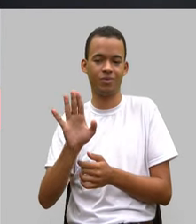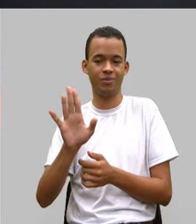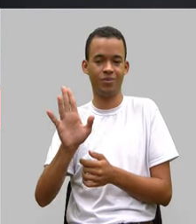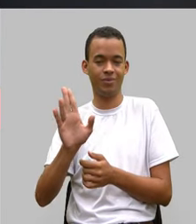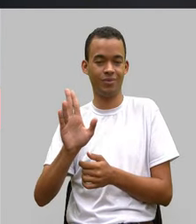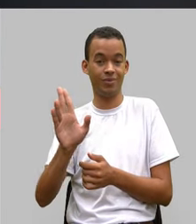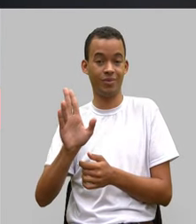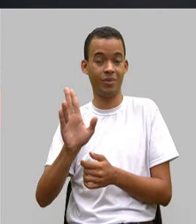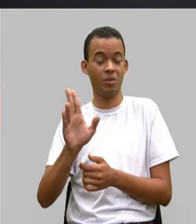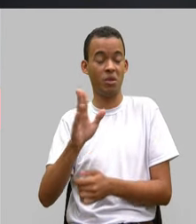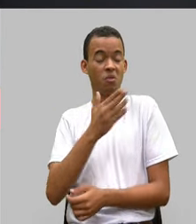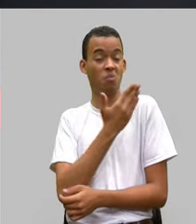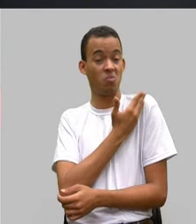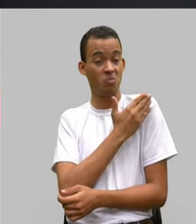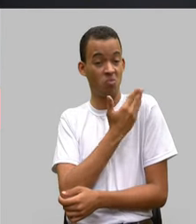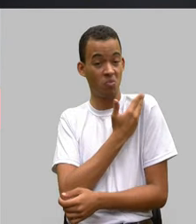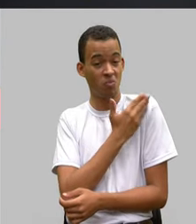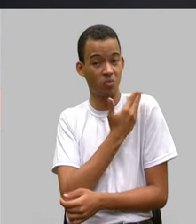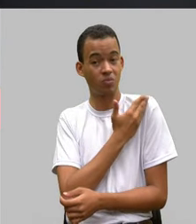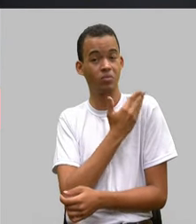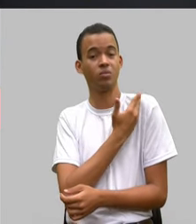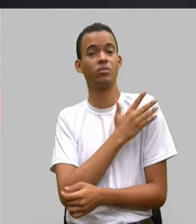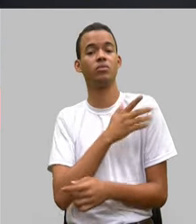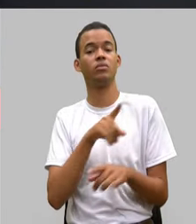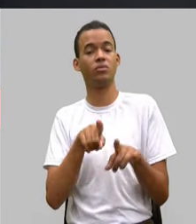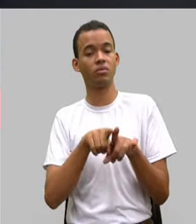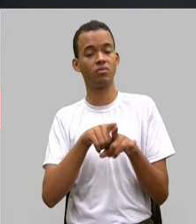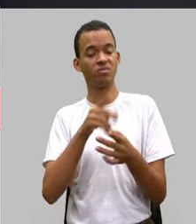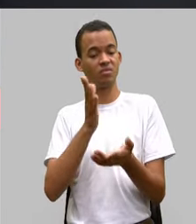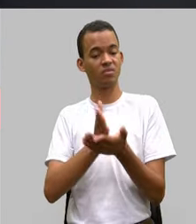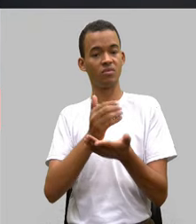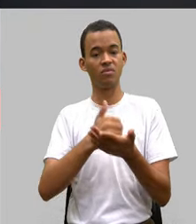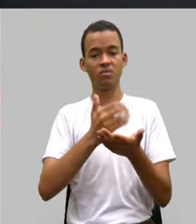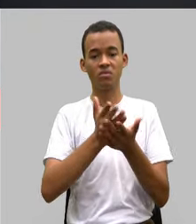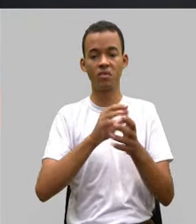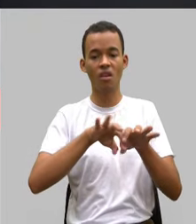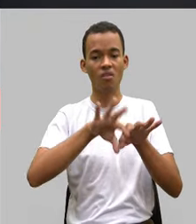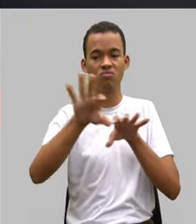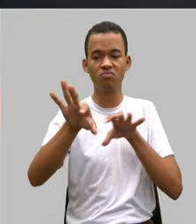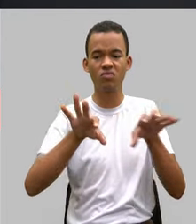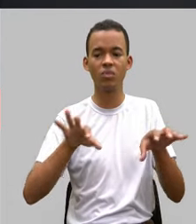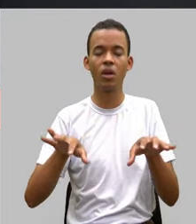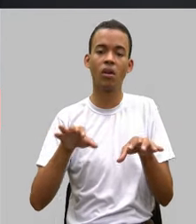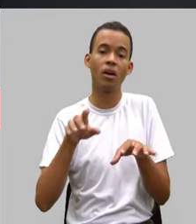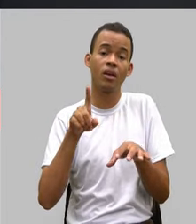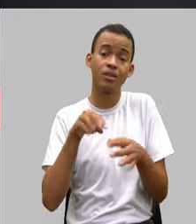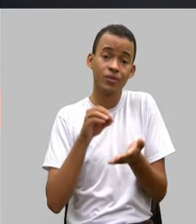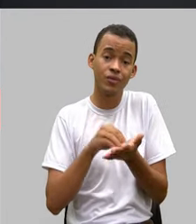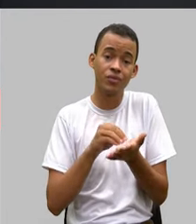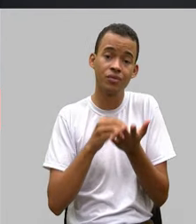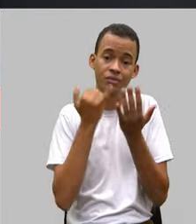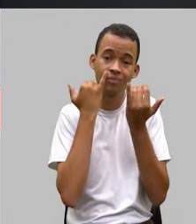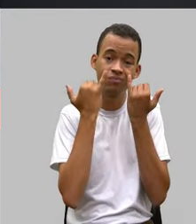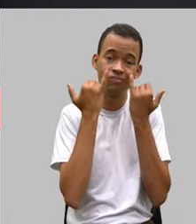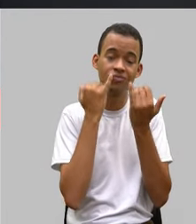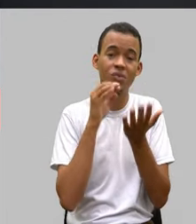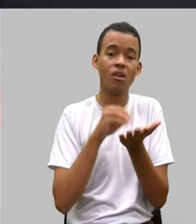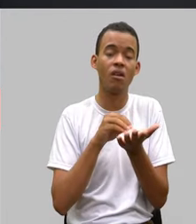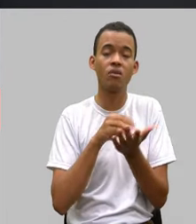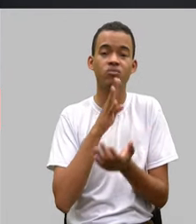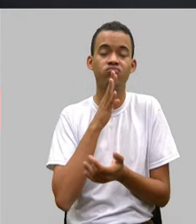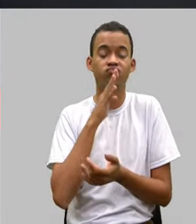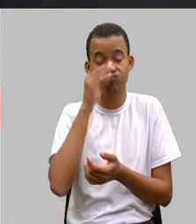esse todo essa essa divisão vem da falta de conhecimento pois foi só bastou para mim